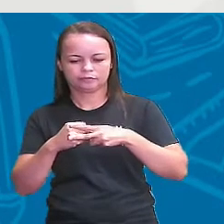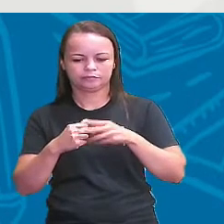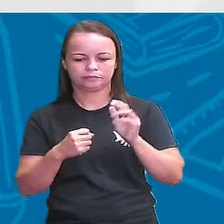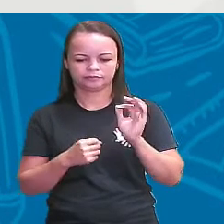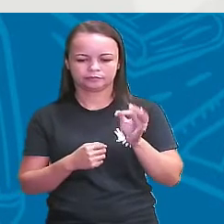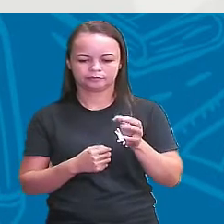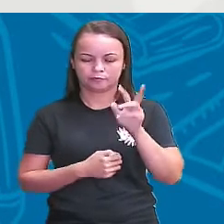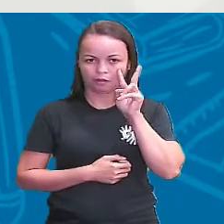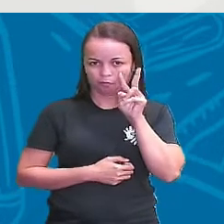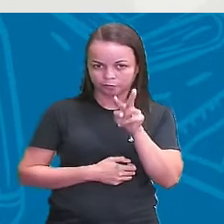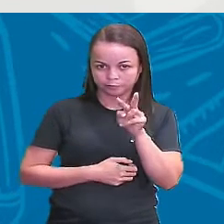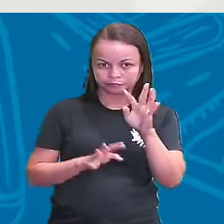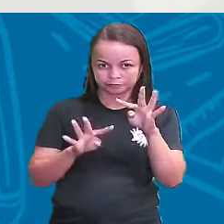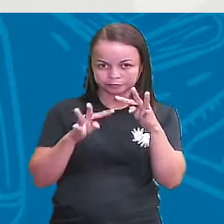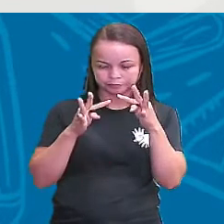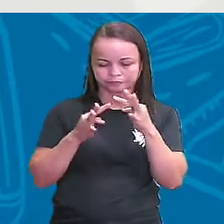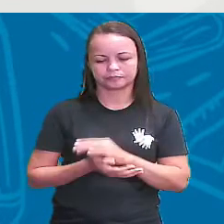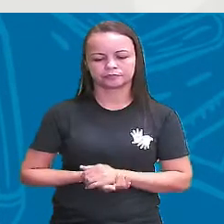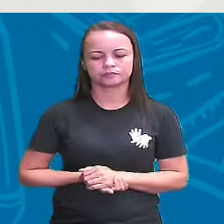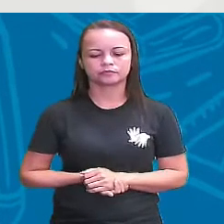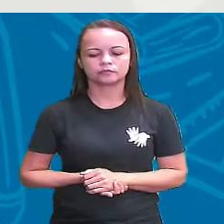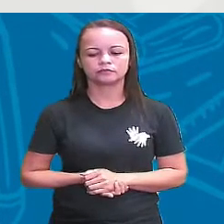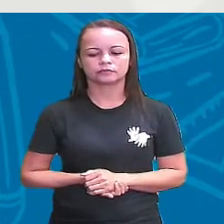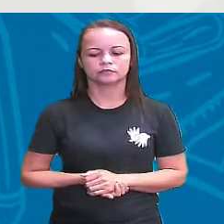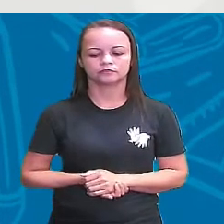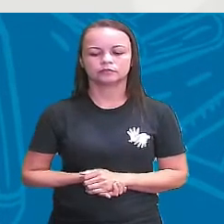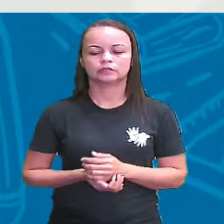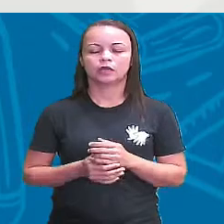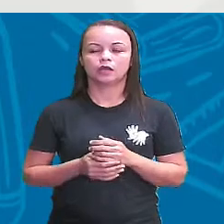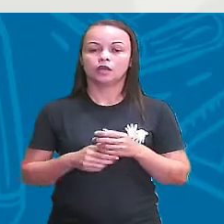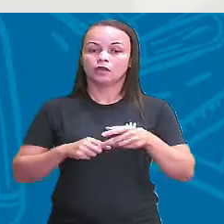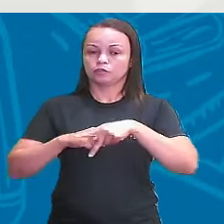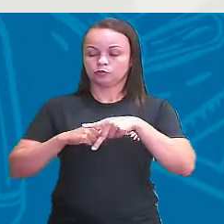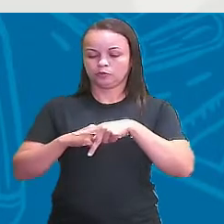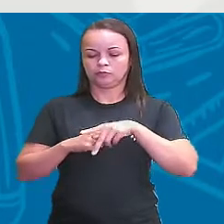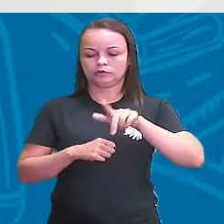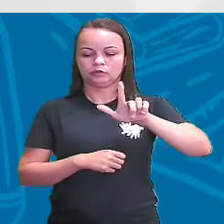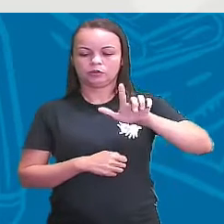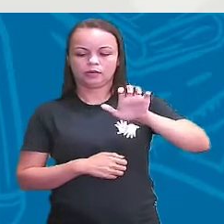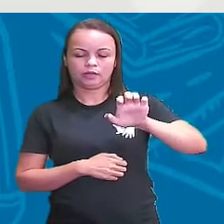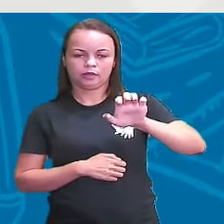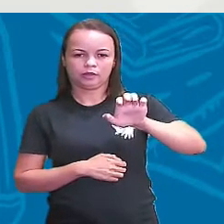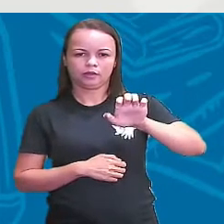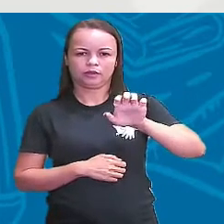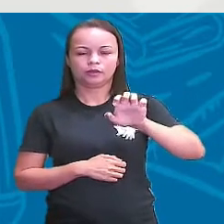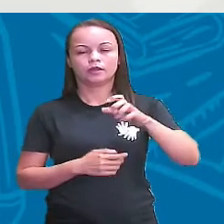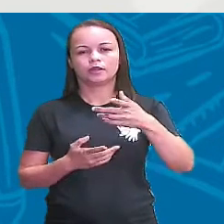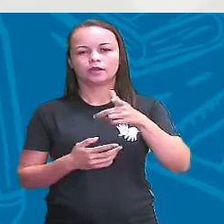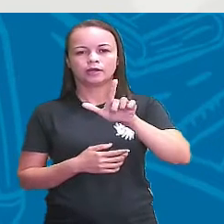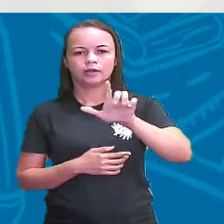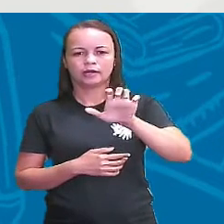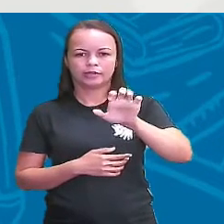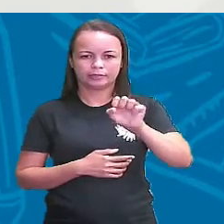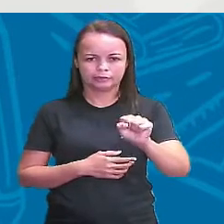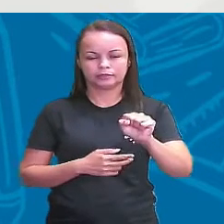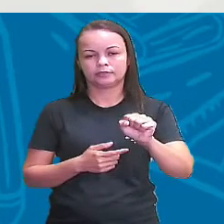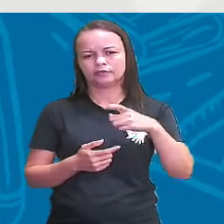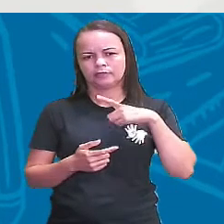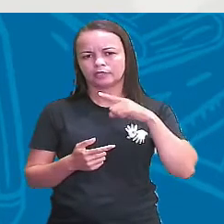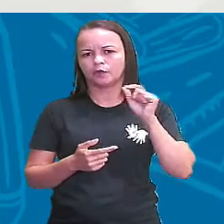preste atenção. Quando os pronomes lê e leis, que aí eu tenho singular e